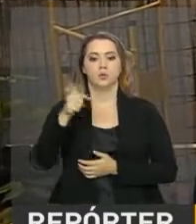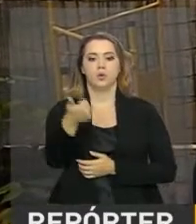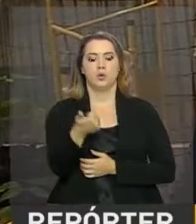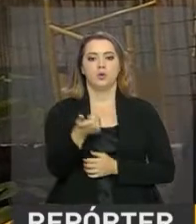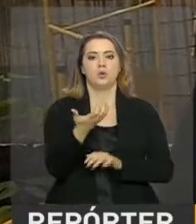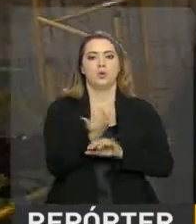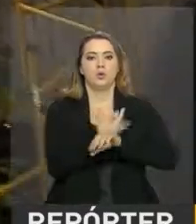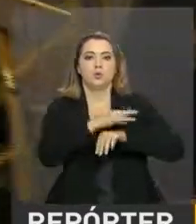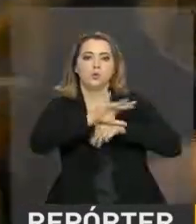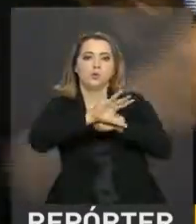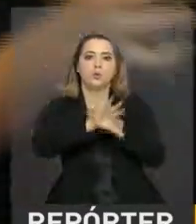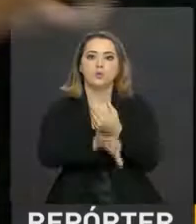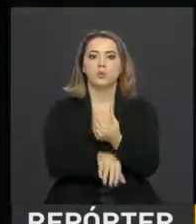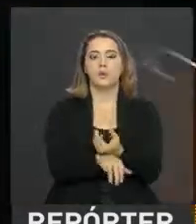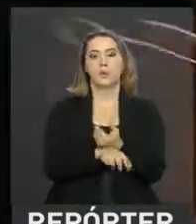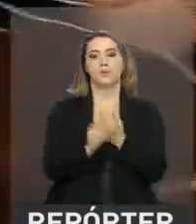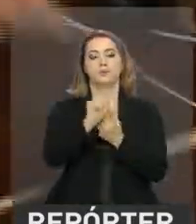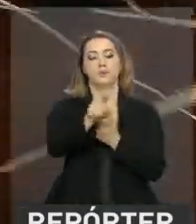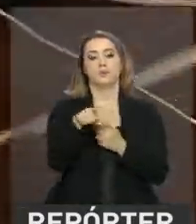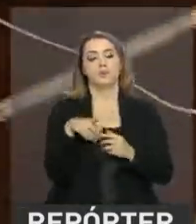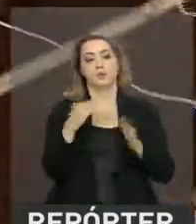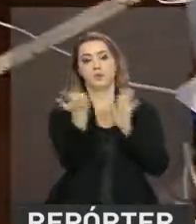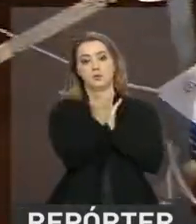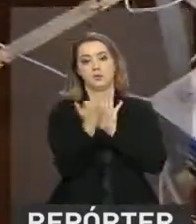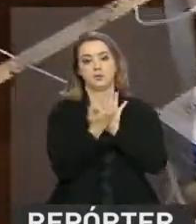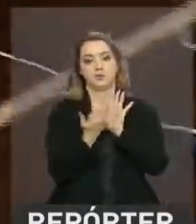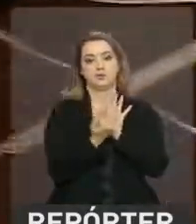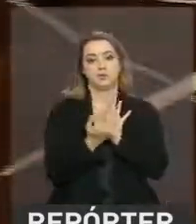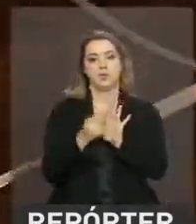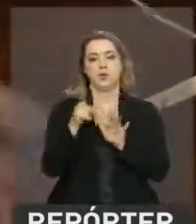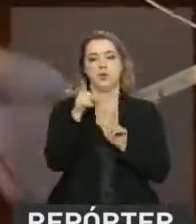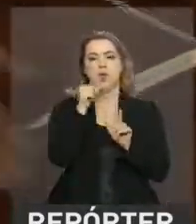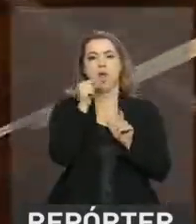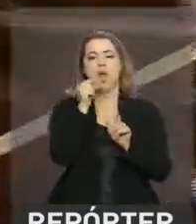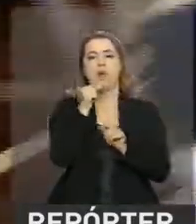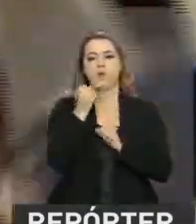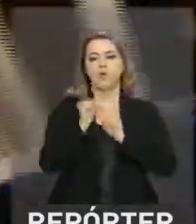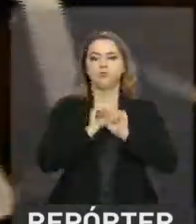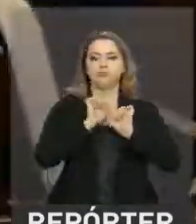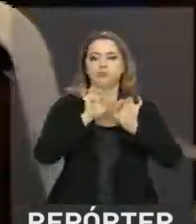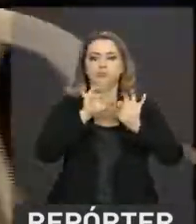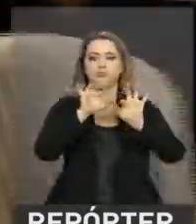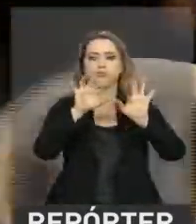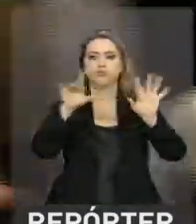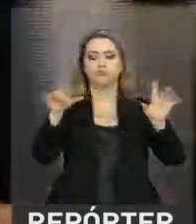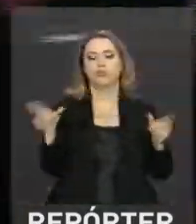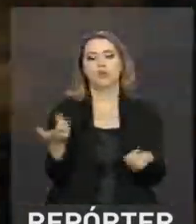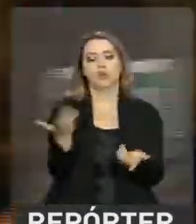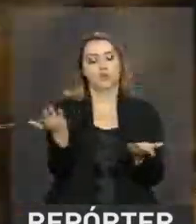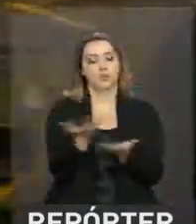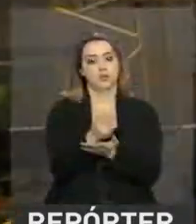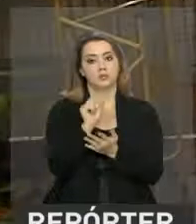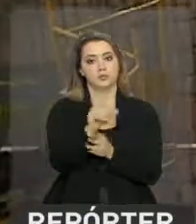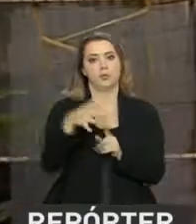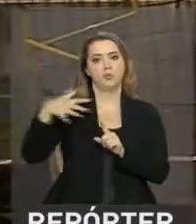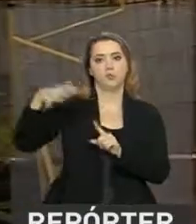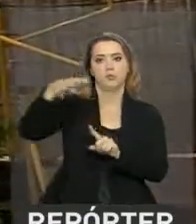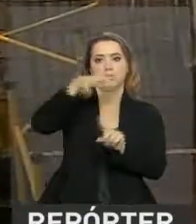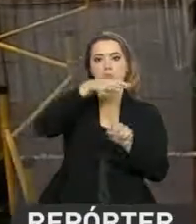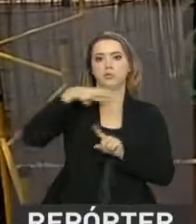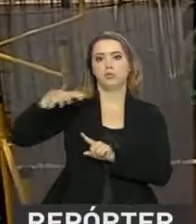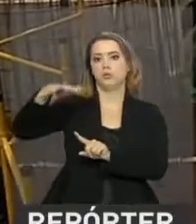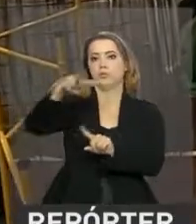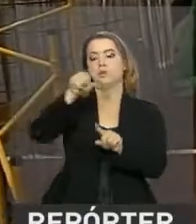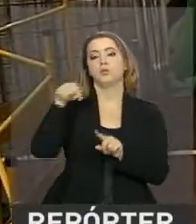sustentabilidade. Este projeto, por exemplo, funciona como um pulverizador. É como se este drone estivesse agora jogando água ou fertilizante em